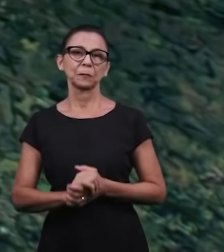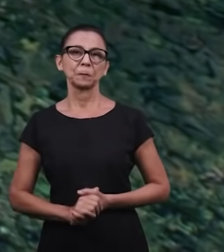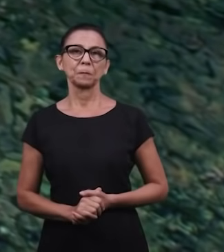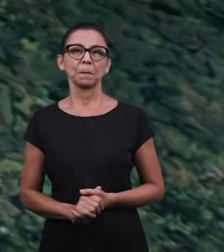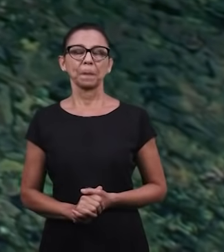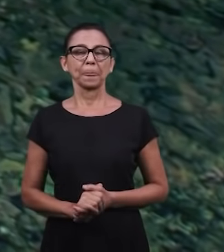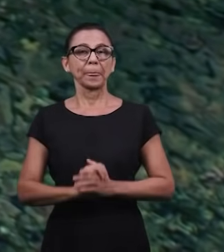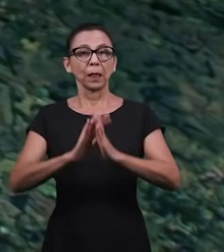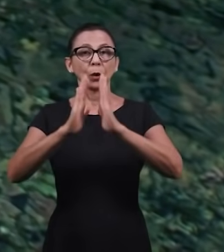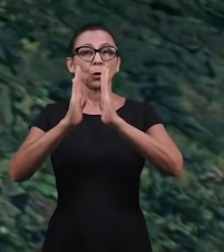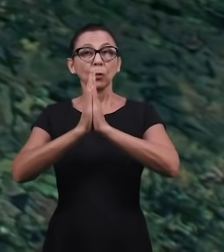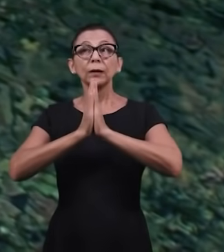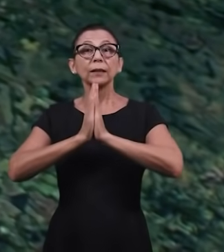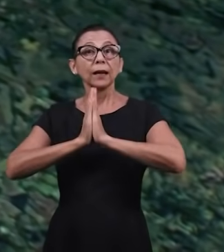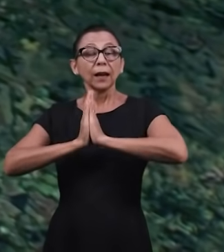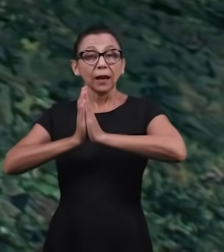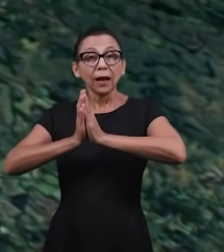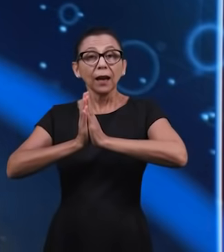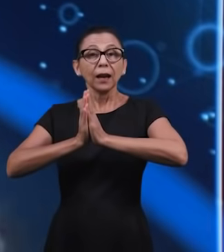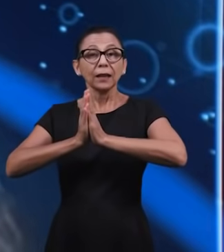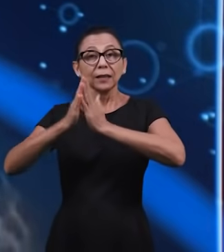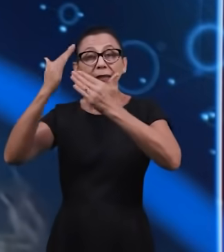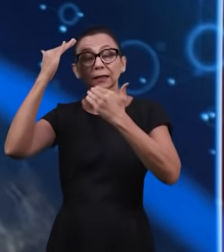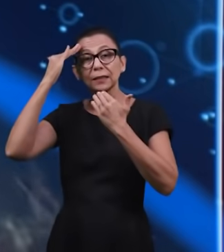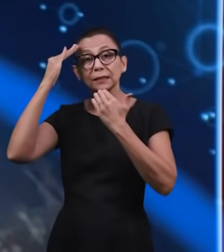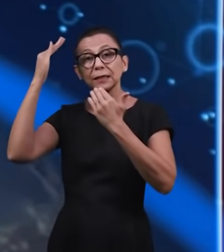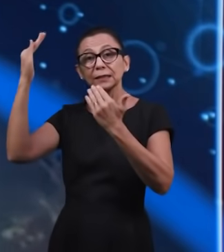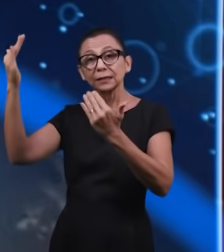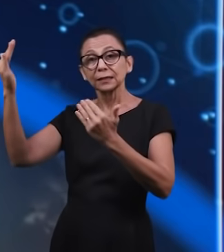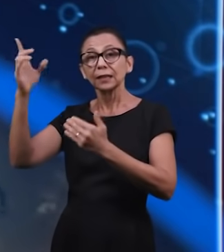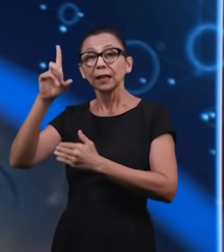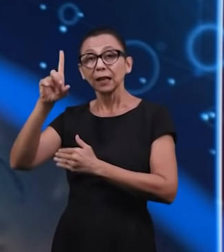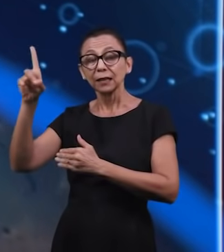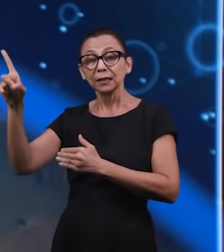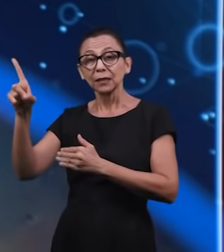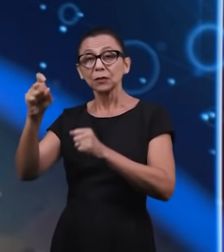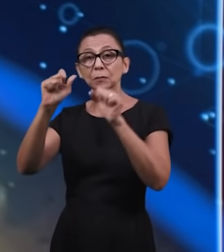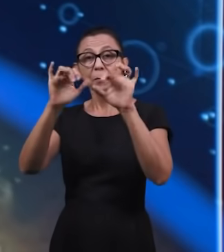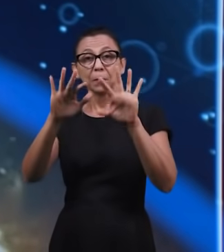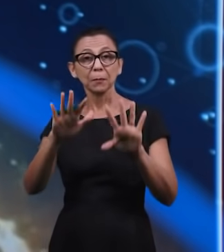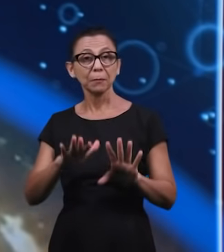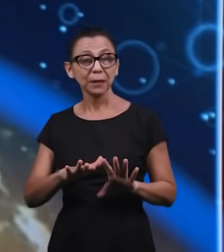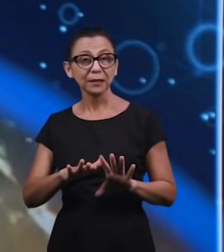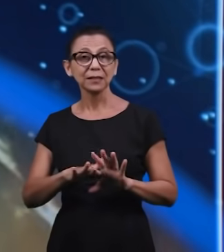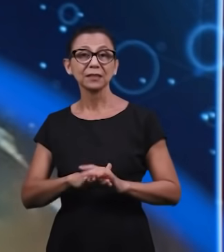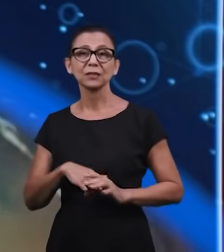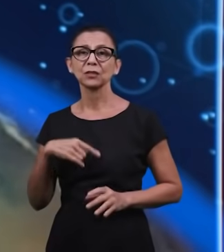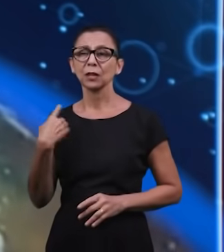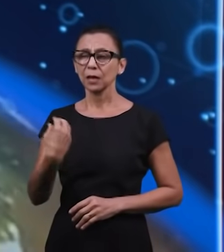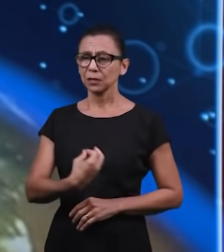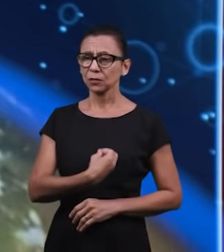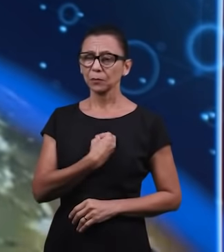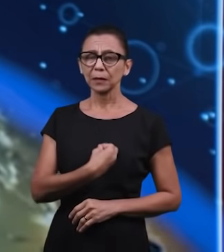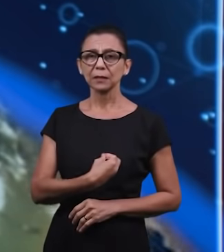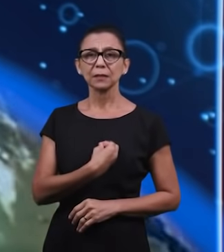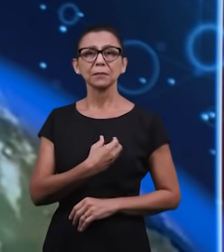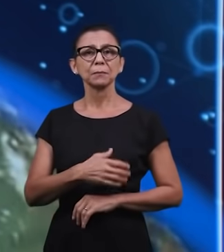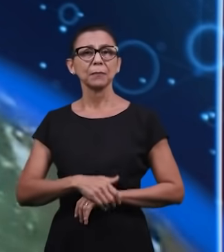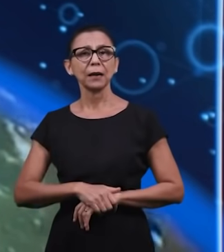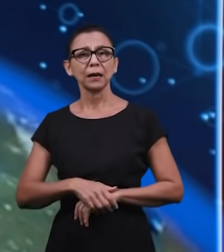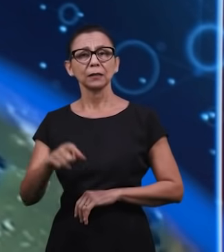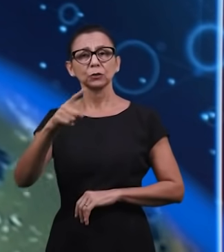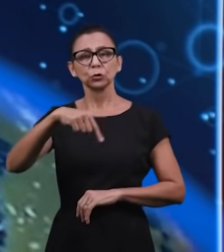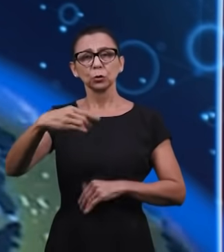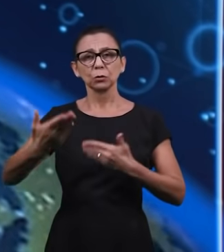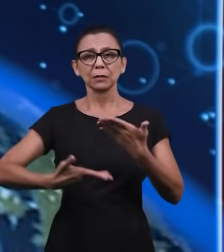Dominical. E vamos agora orar ao Senhor e glorificar a Deus pela bênção de podermos então participar e